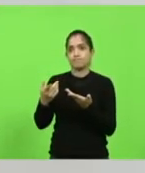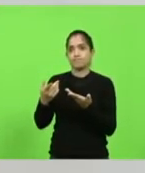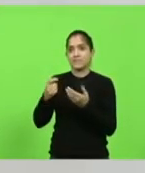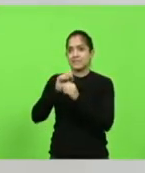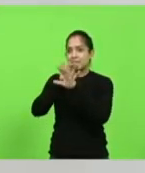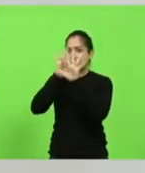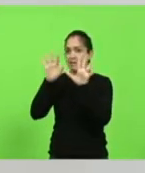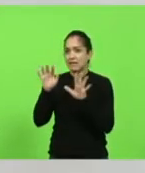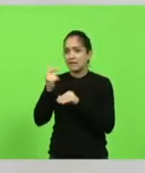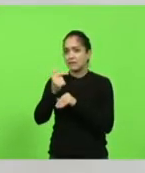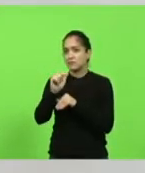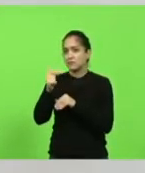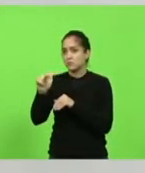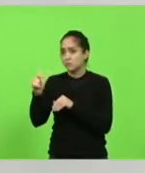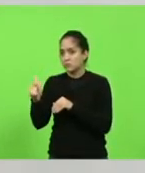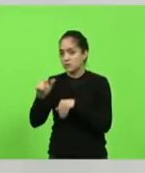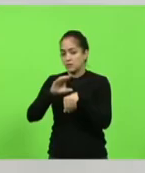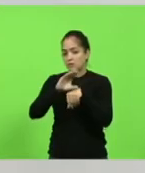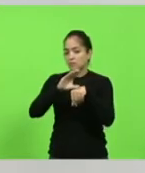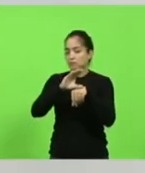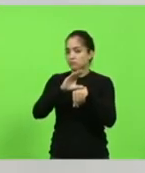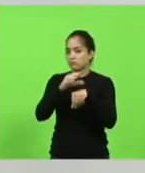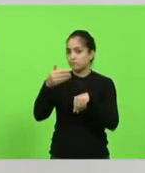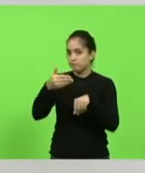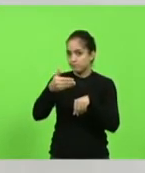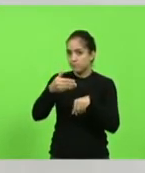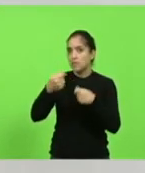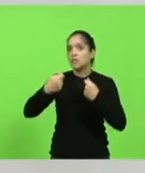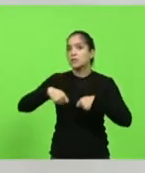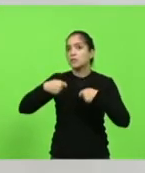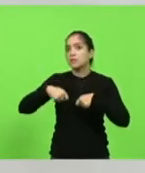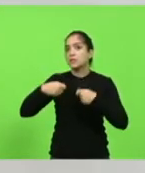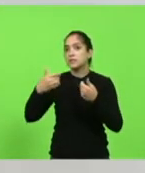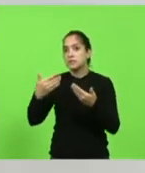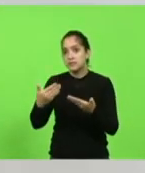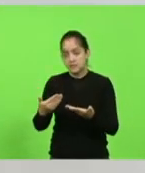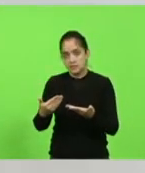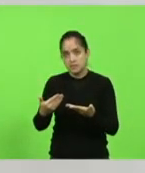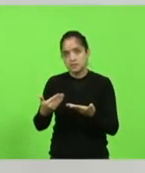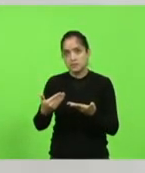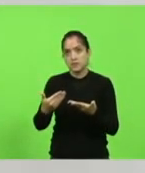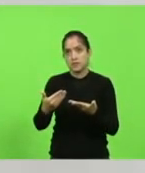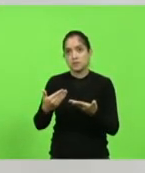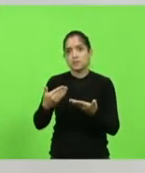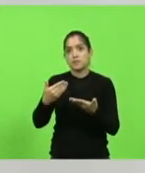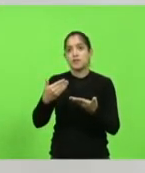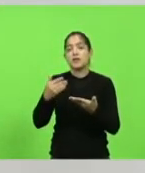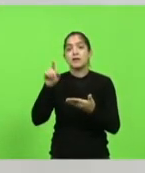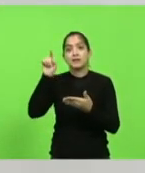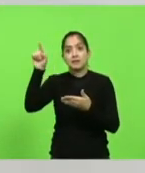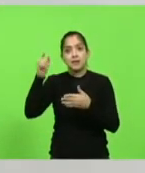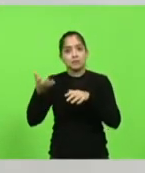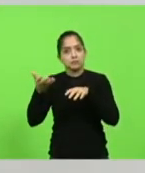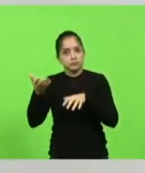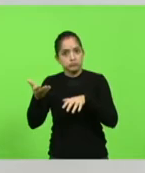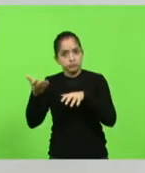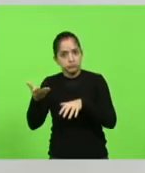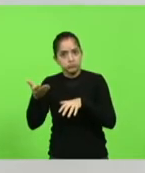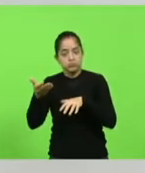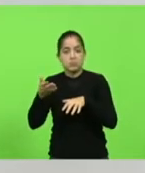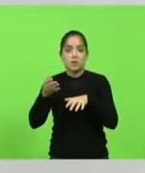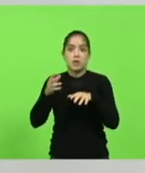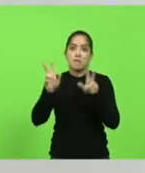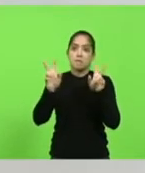na nossa Constituição e que devem, deputado Lima, passar pelo Congresso Nacional, como a questão do aborto, por